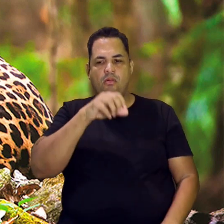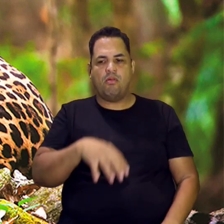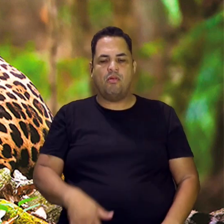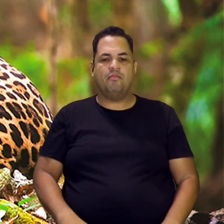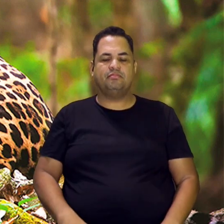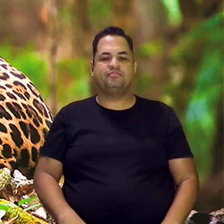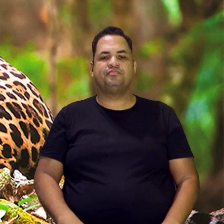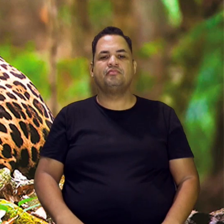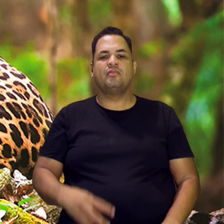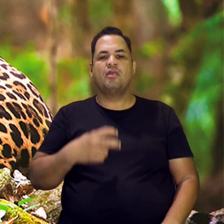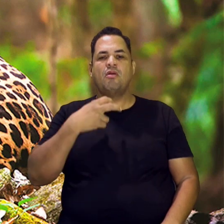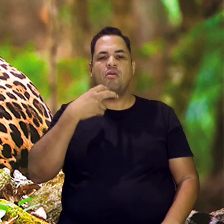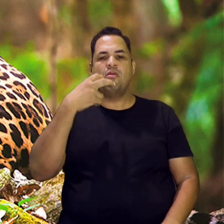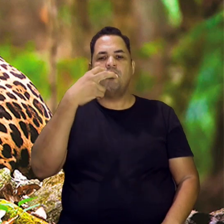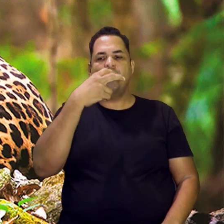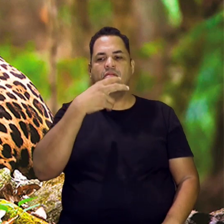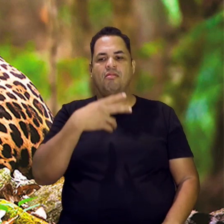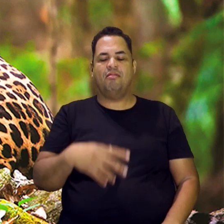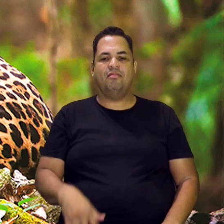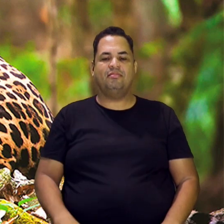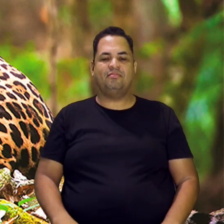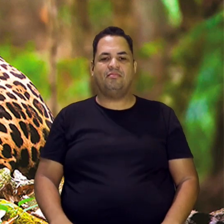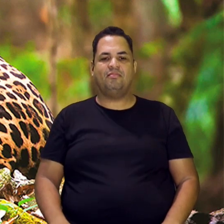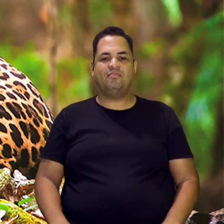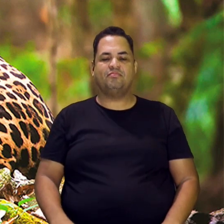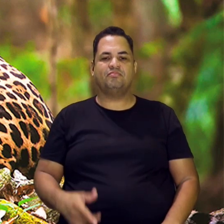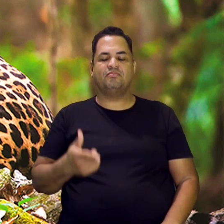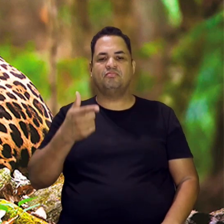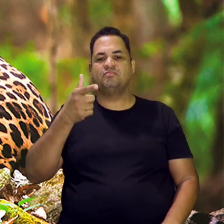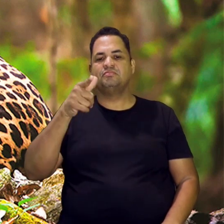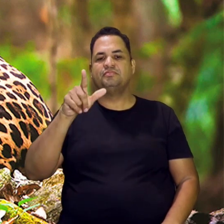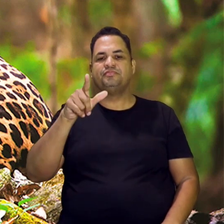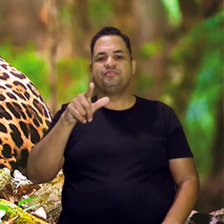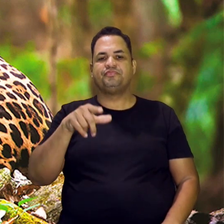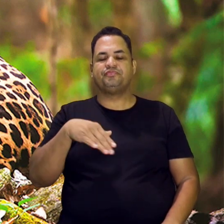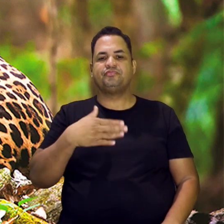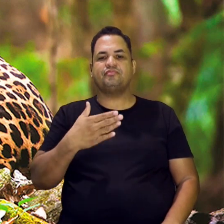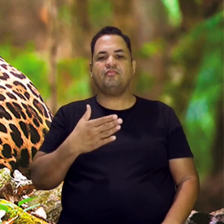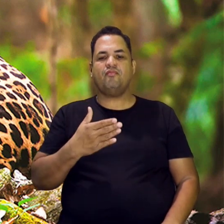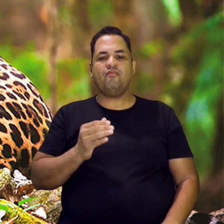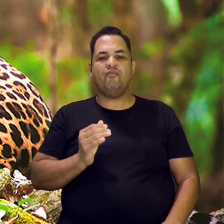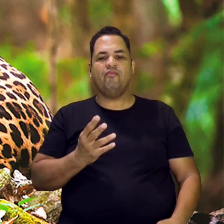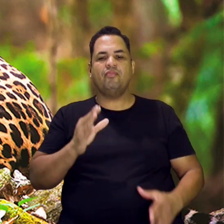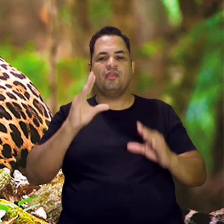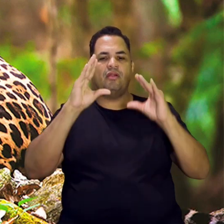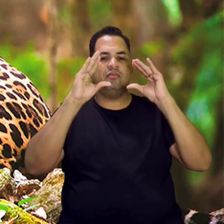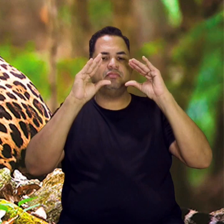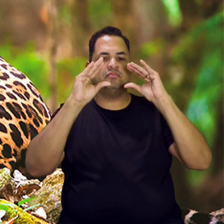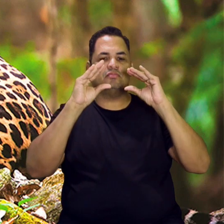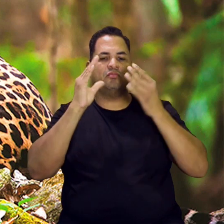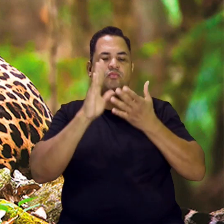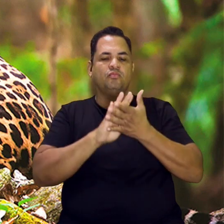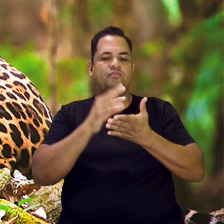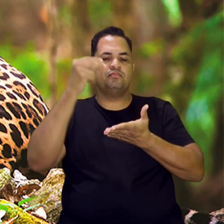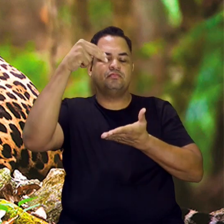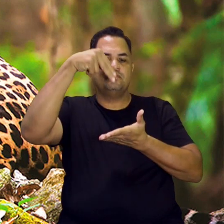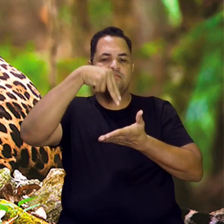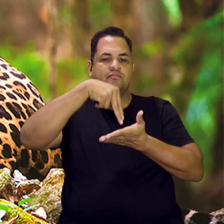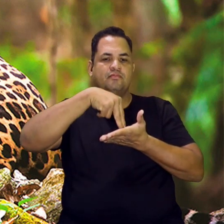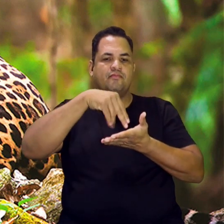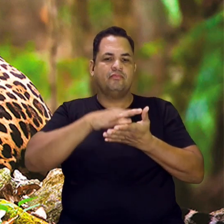bem que eu estava na outra margem. Estava na outra margem, mas, gente, amanhecendo o dia, e elas estavam naquele período,